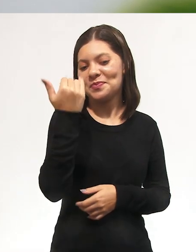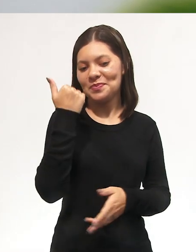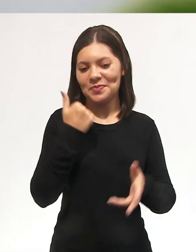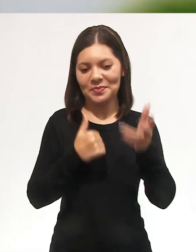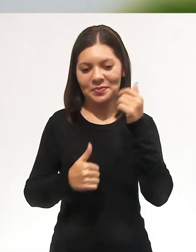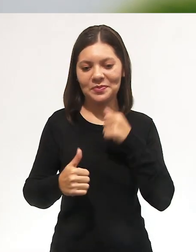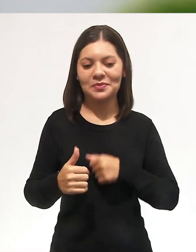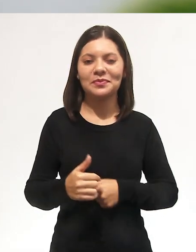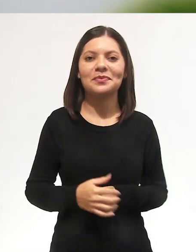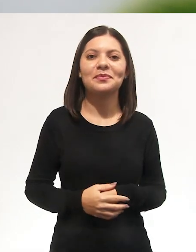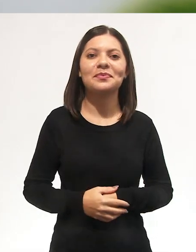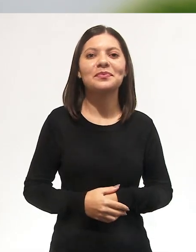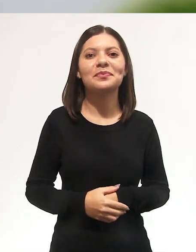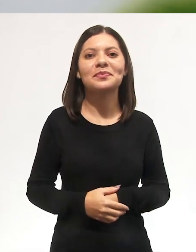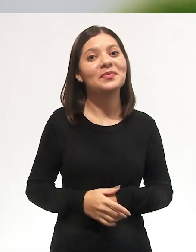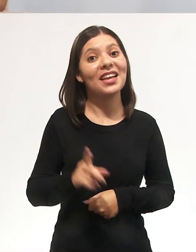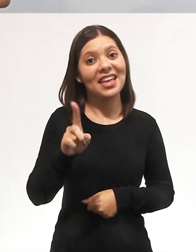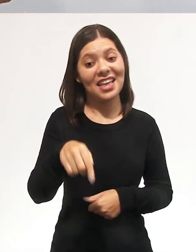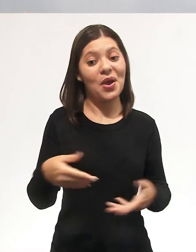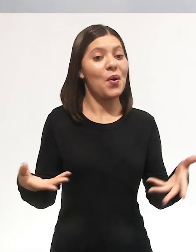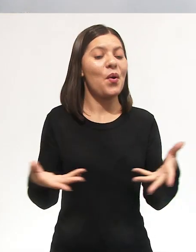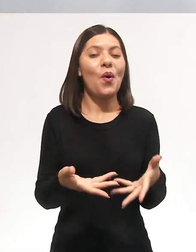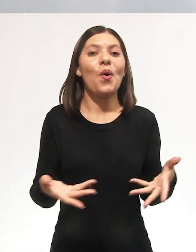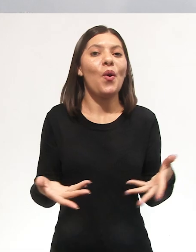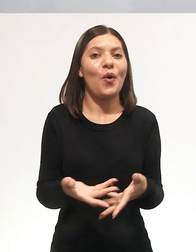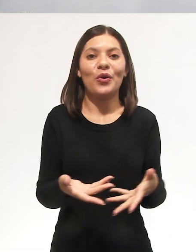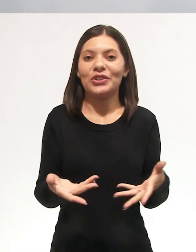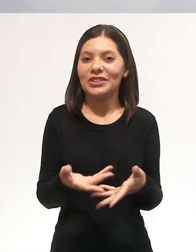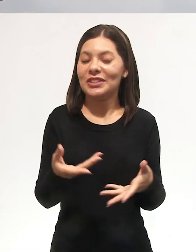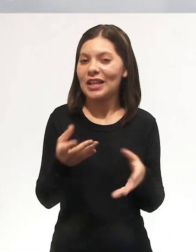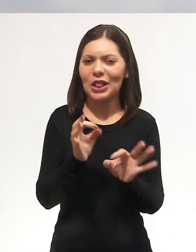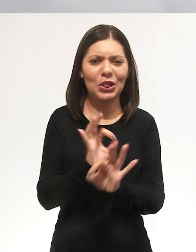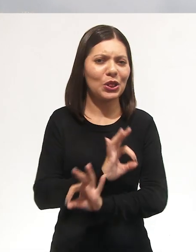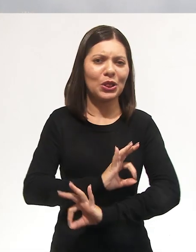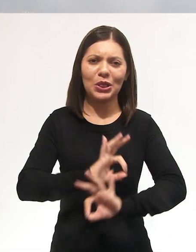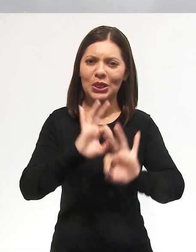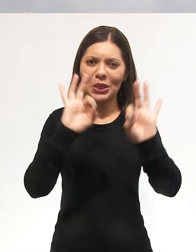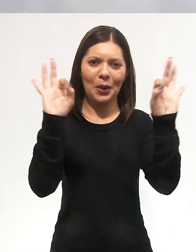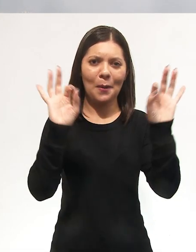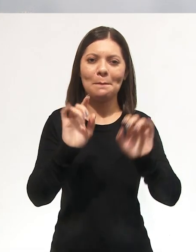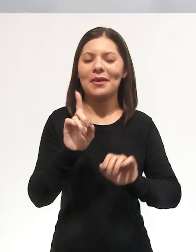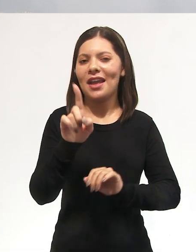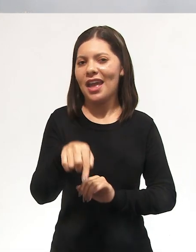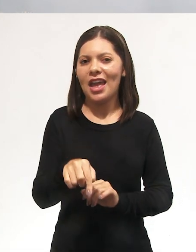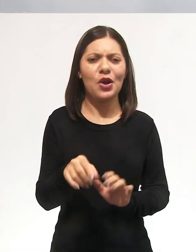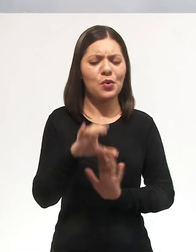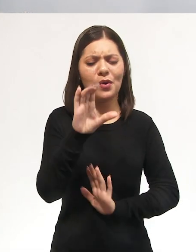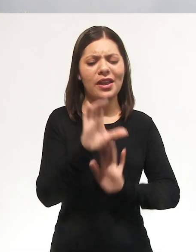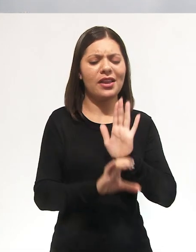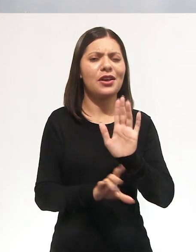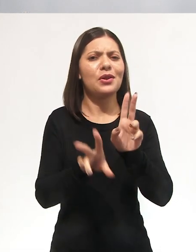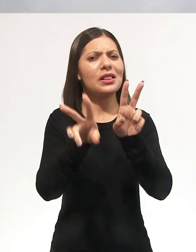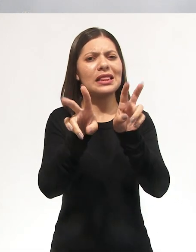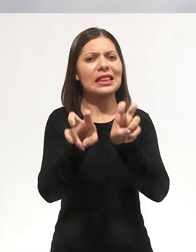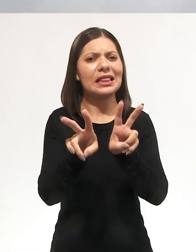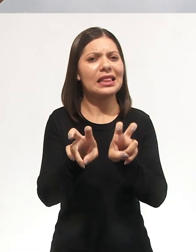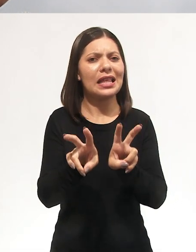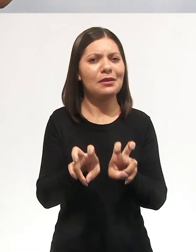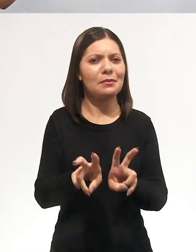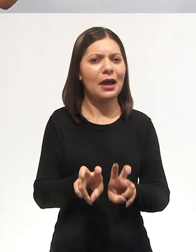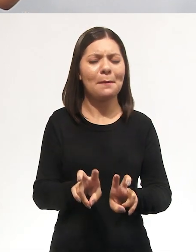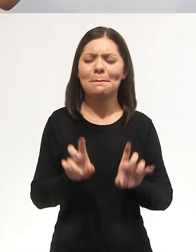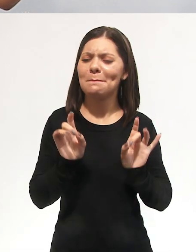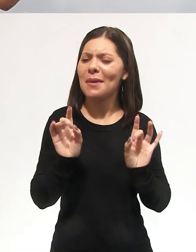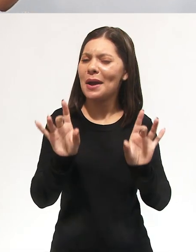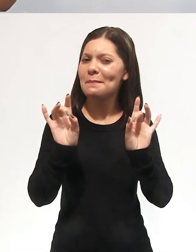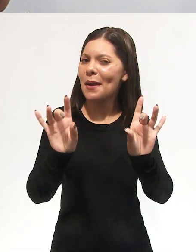jornada. Essa jornada está tudo fantástica. Currículo que é um dos temas dos temas mais